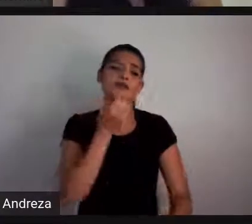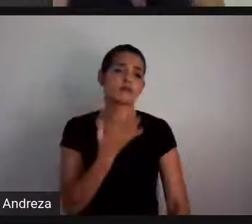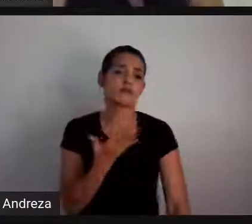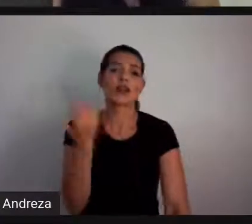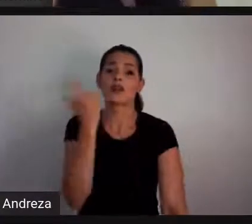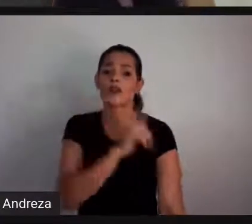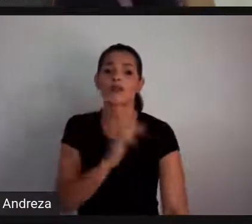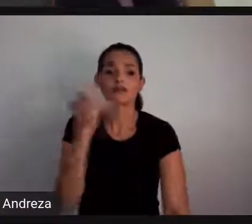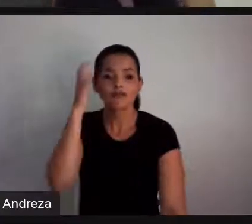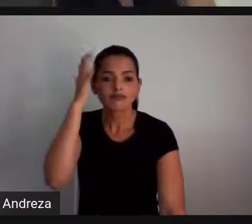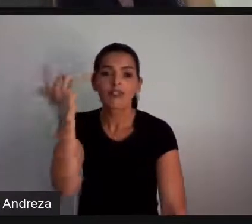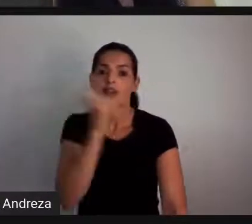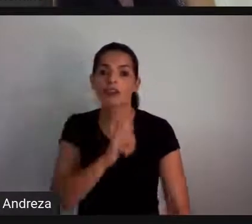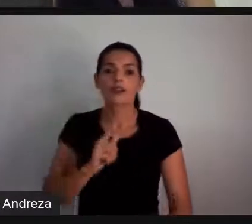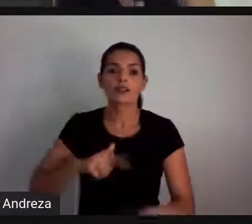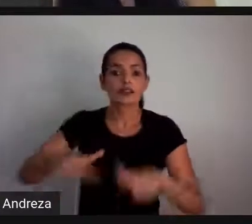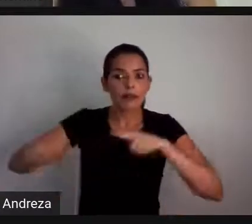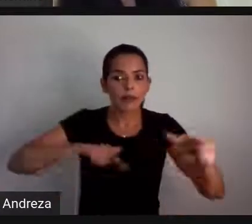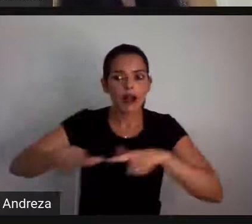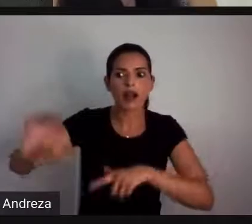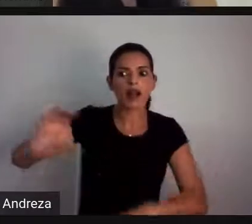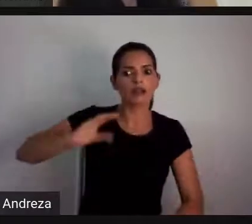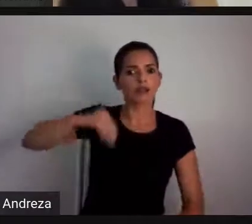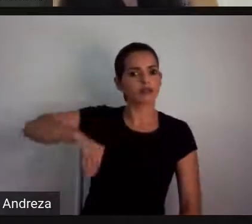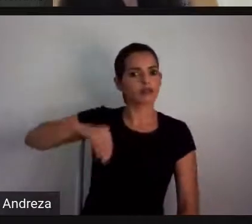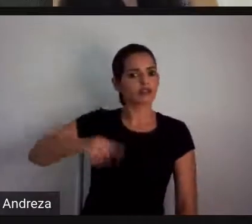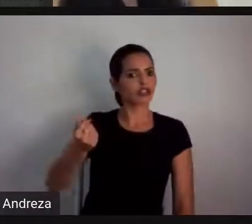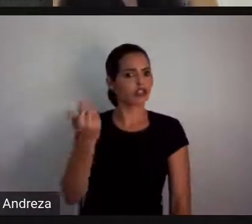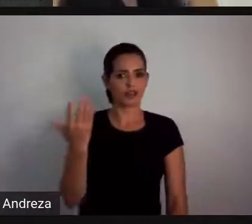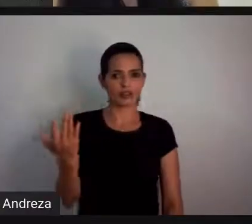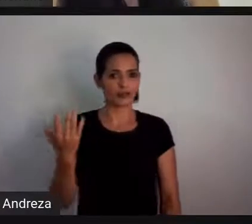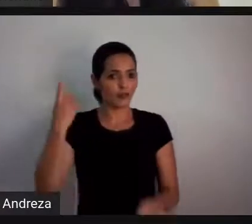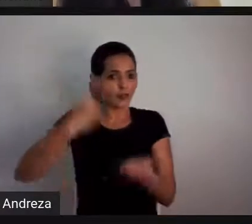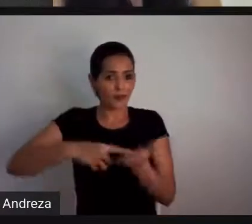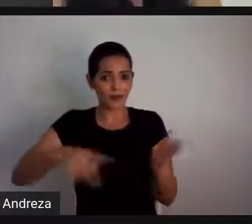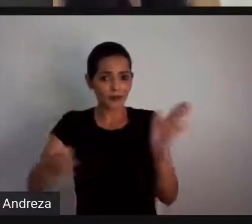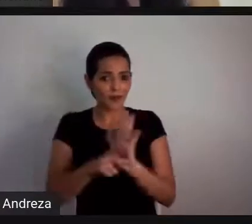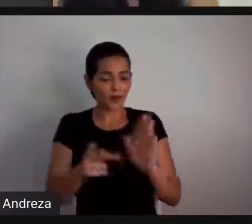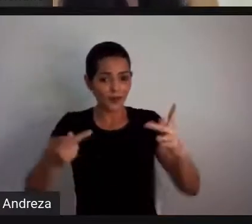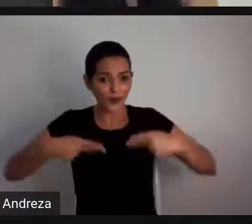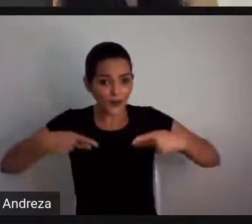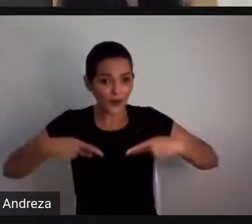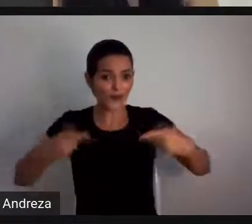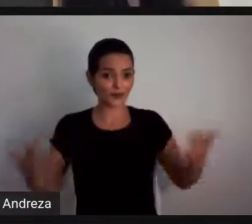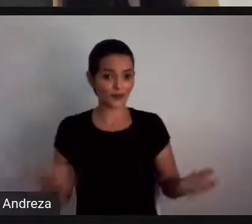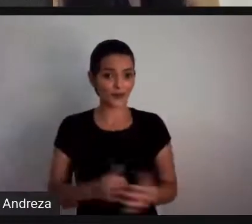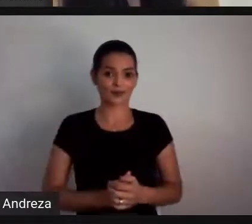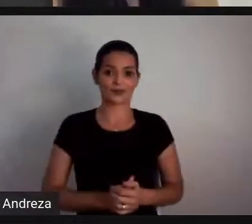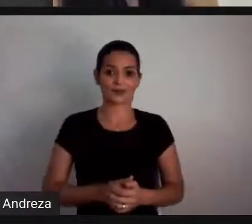a gente se esforça para ganhar o dinheiro também, né? É um compromisso com a gente mesmo, né? Vocês têm mais alguma